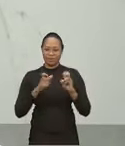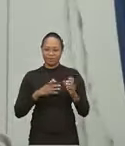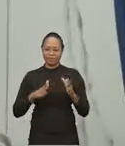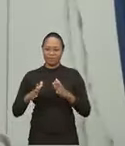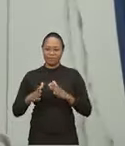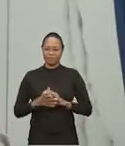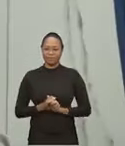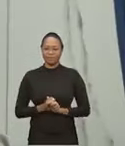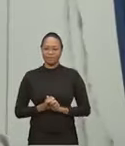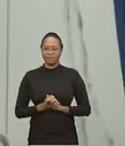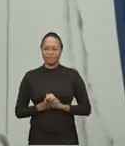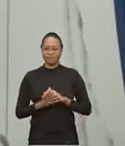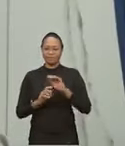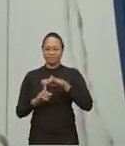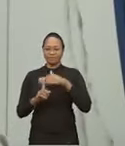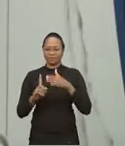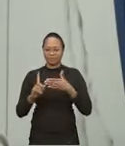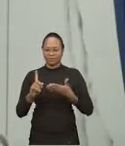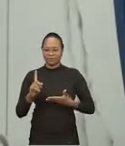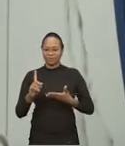presidente. Moção de aplauso de número